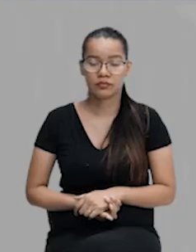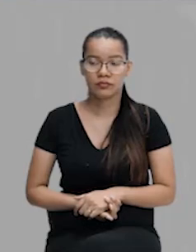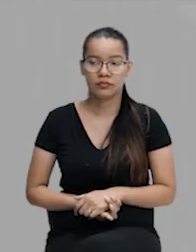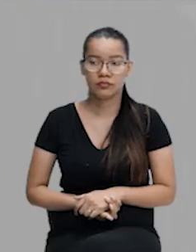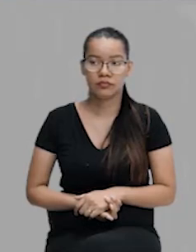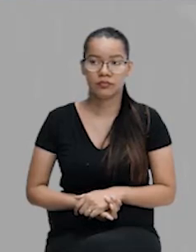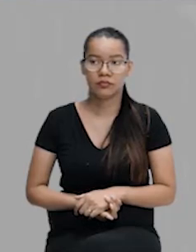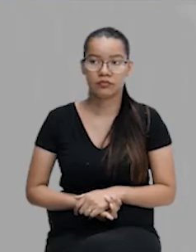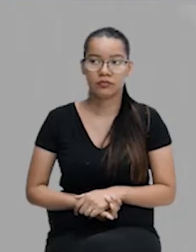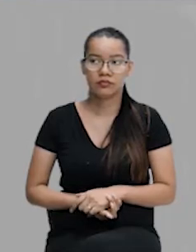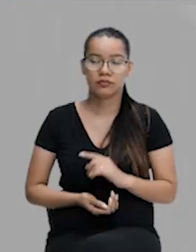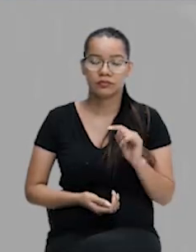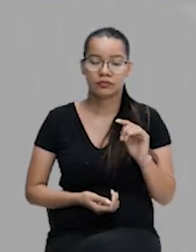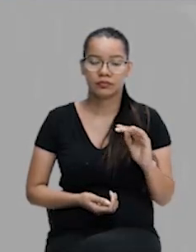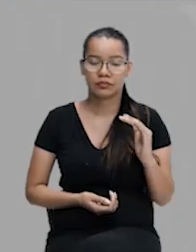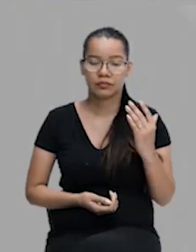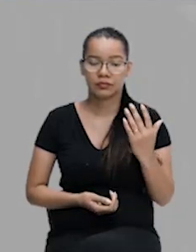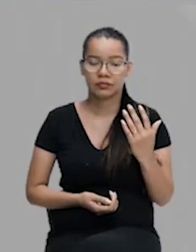Nessa situação,